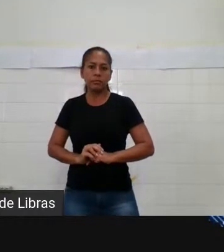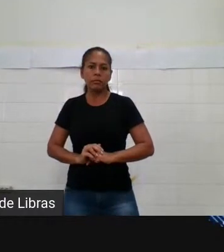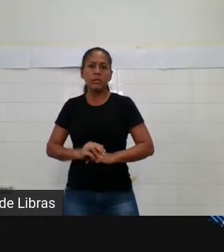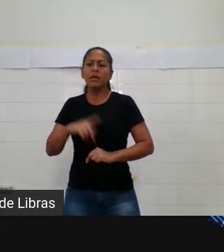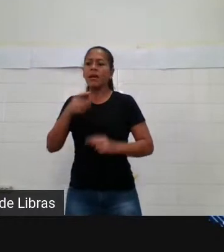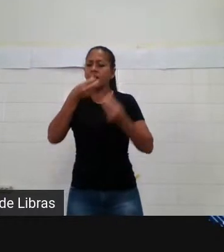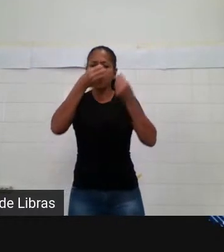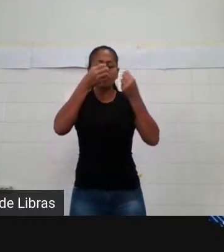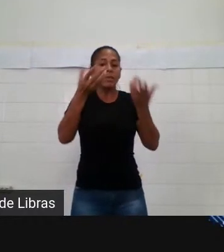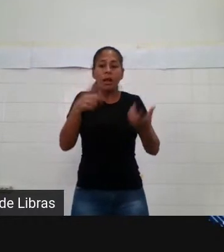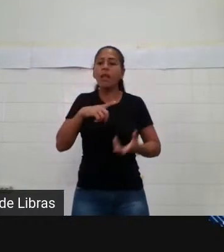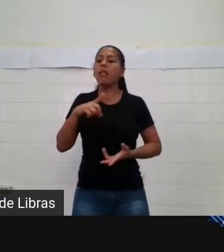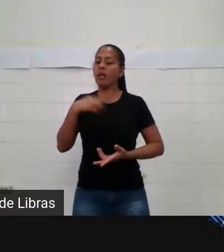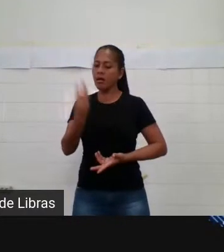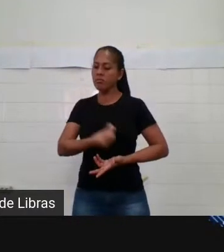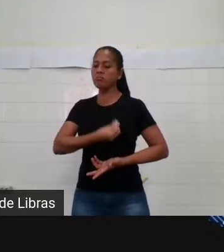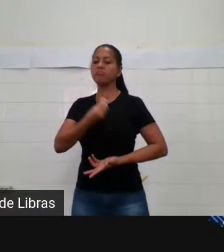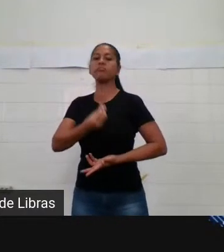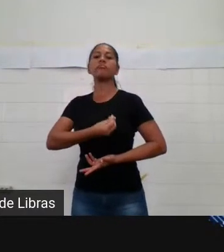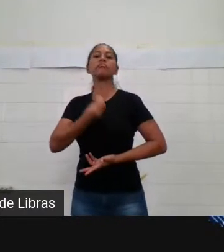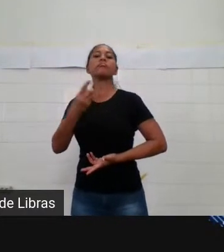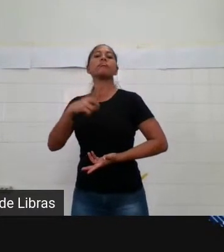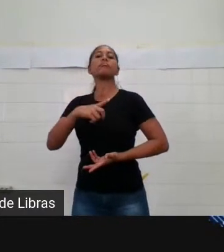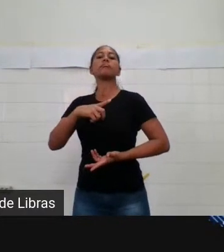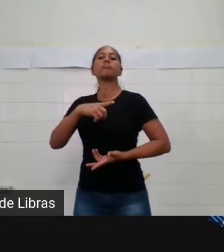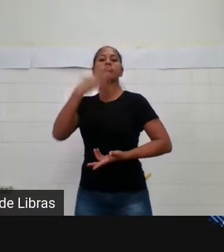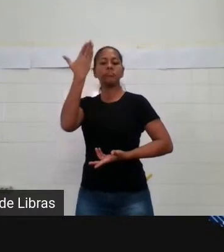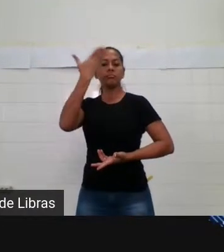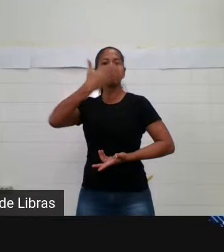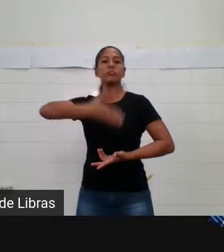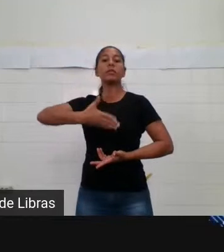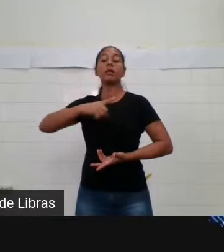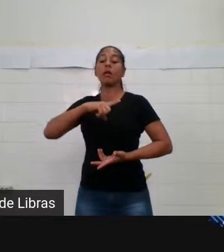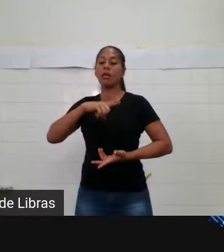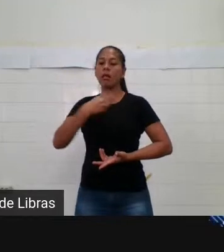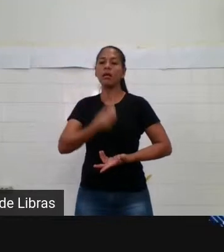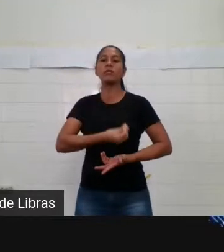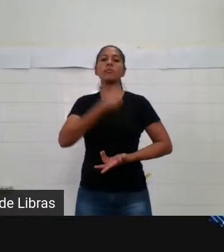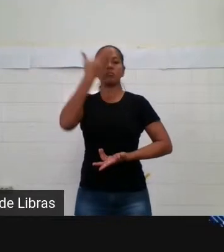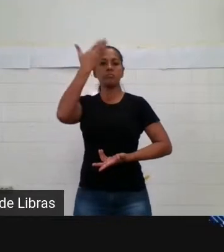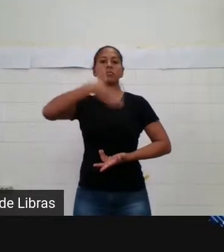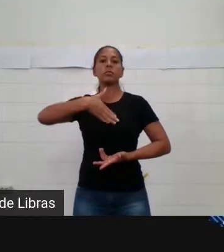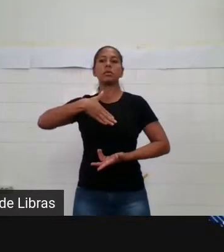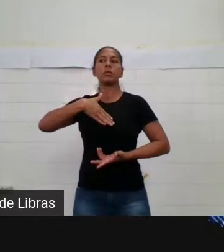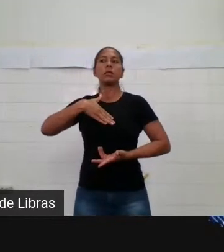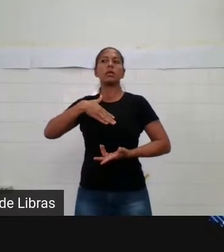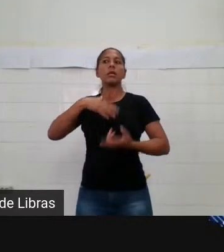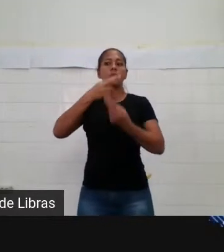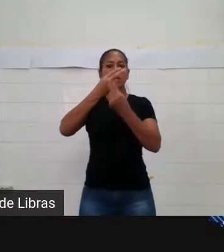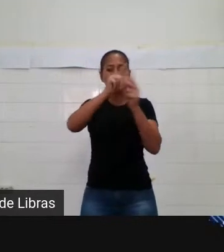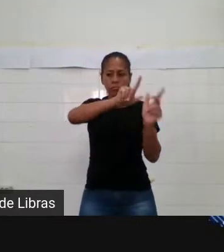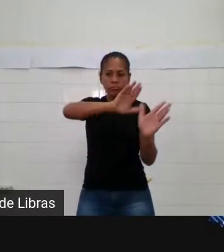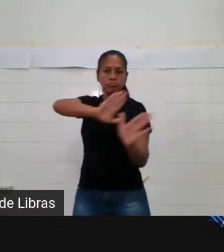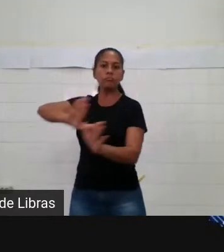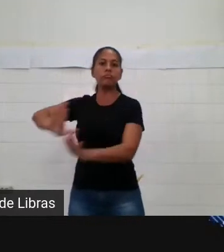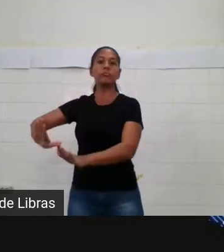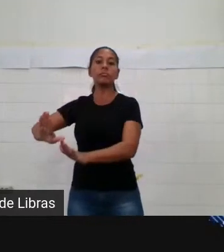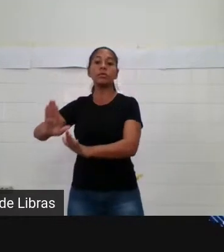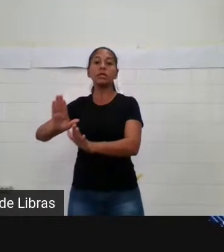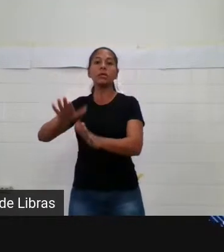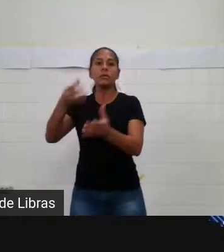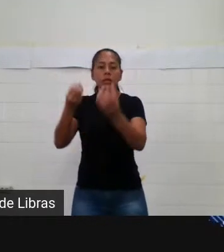quer existir. Ela definitivamente quer existir. E ela salta do livro,